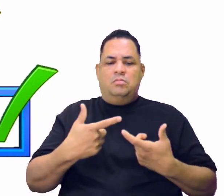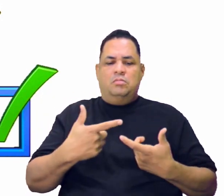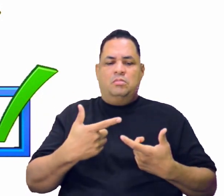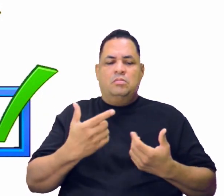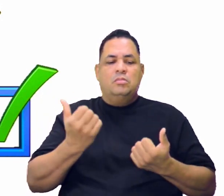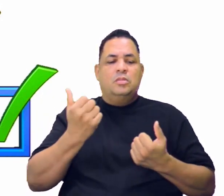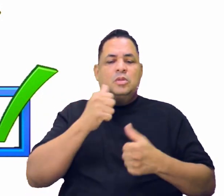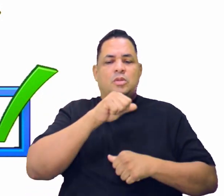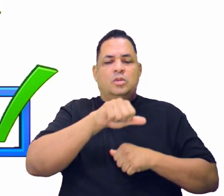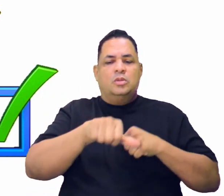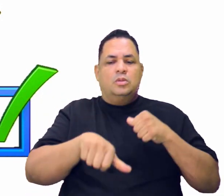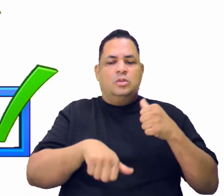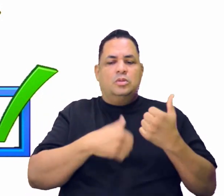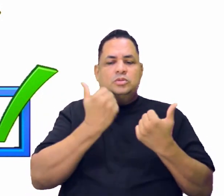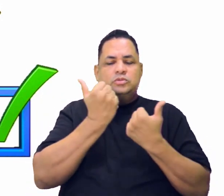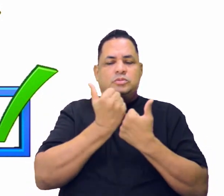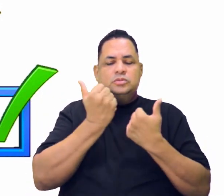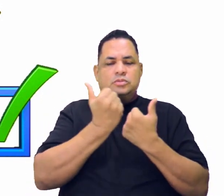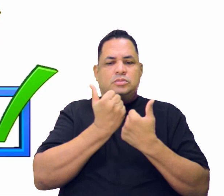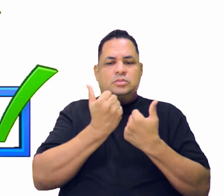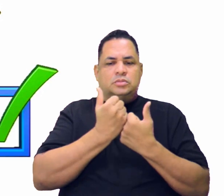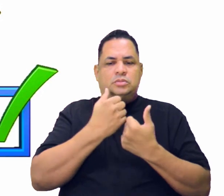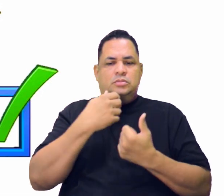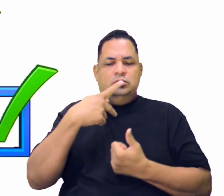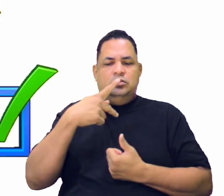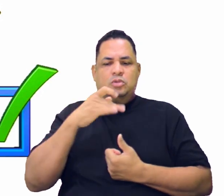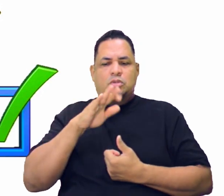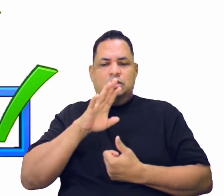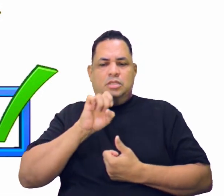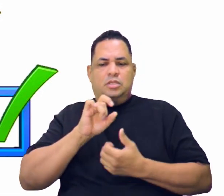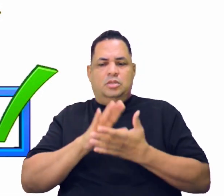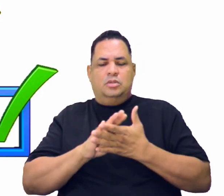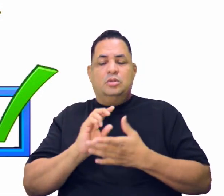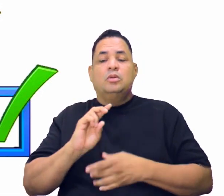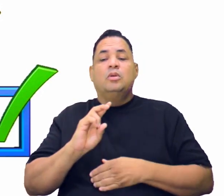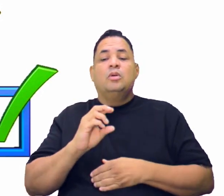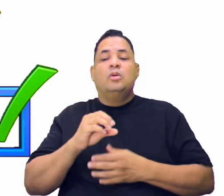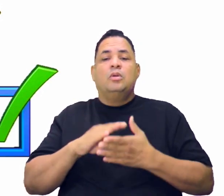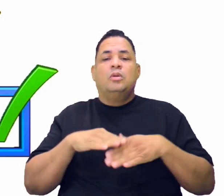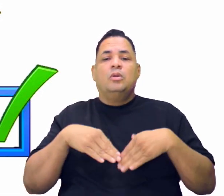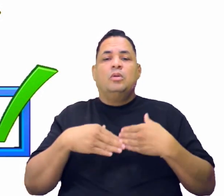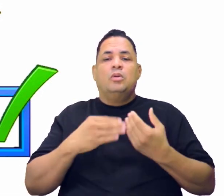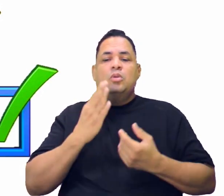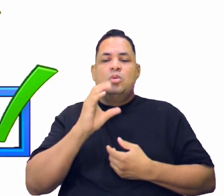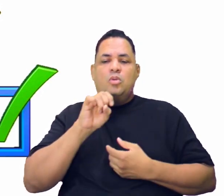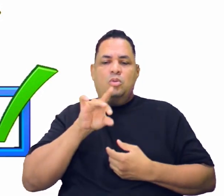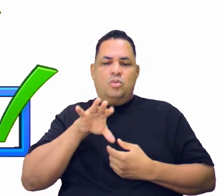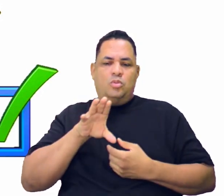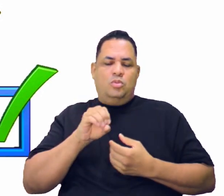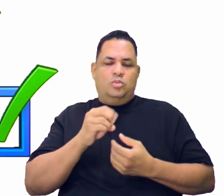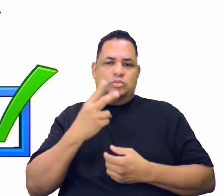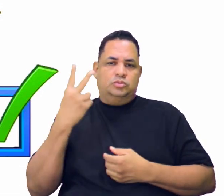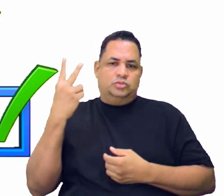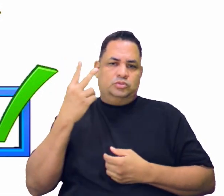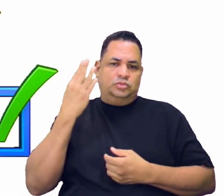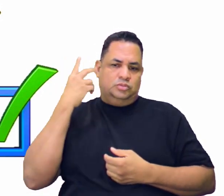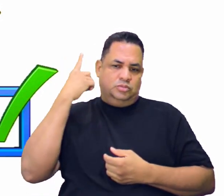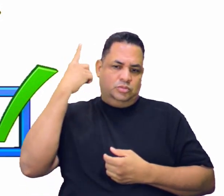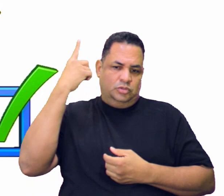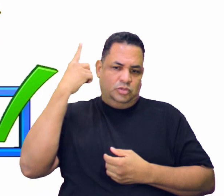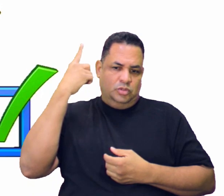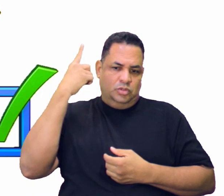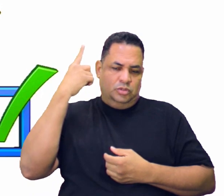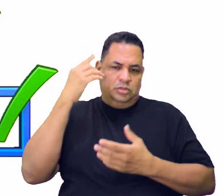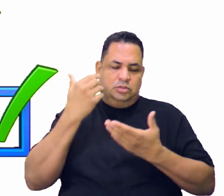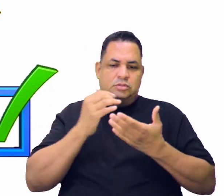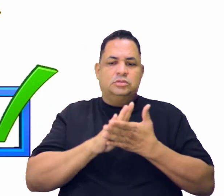né, ser trocado por quem? Por porém ou como? Encaixou o porém, encaixou o